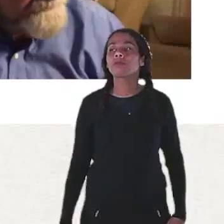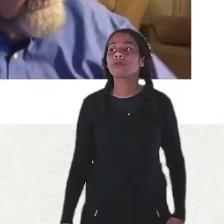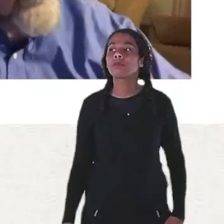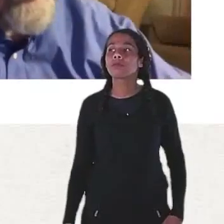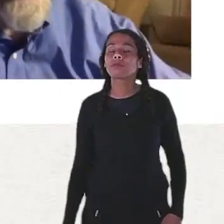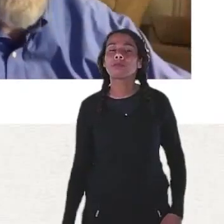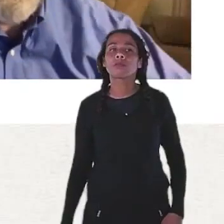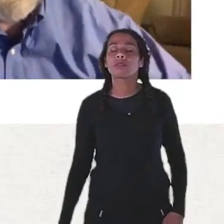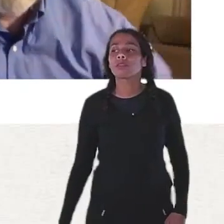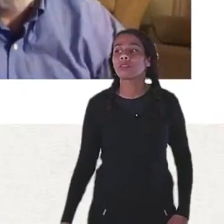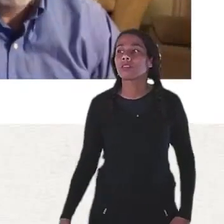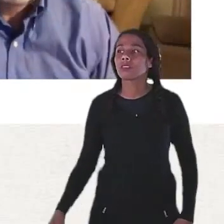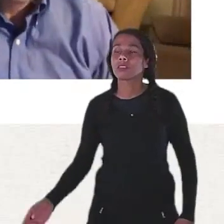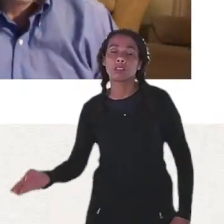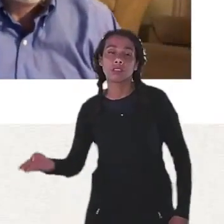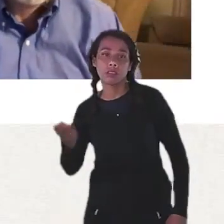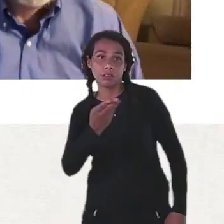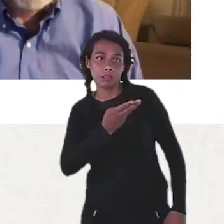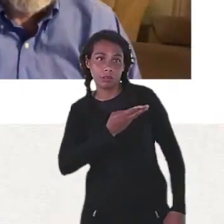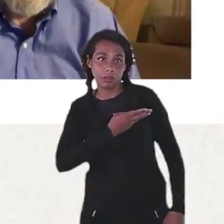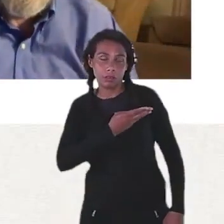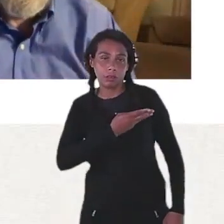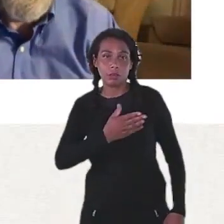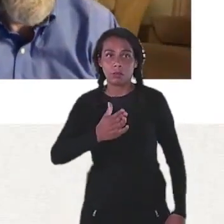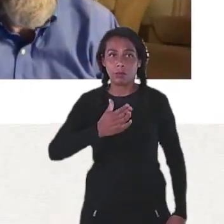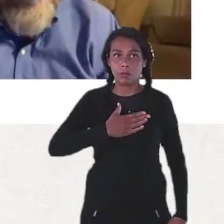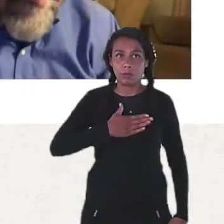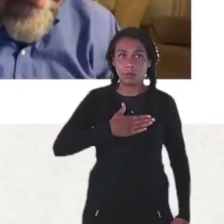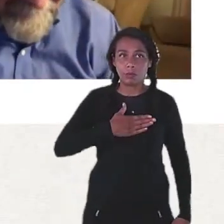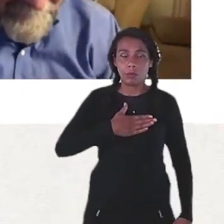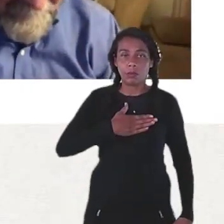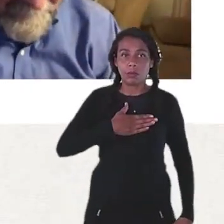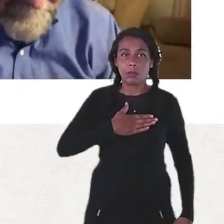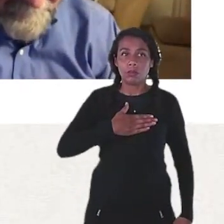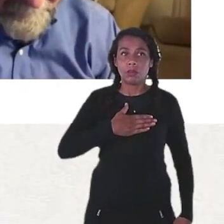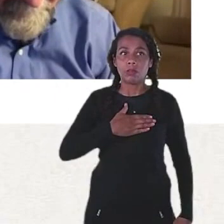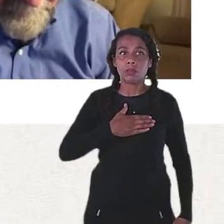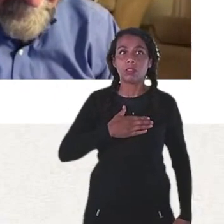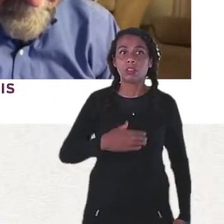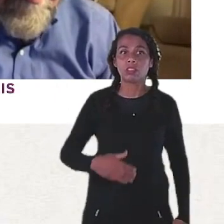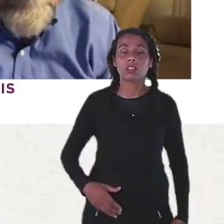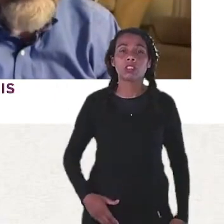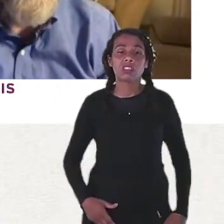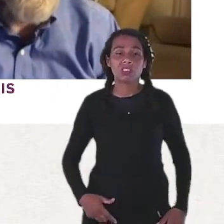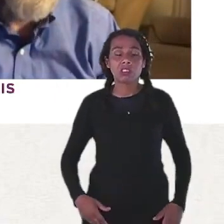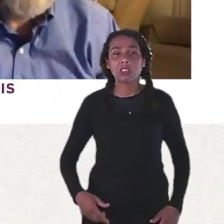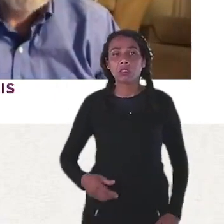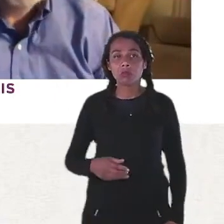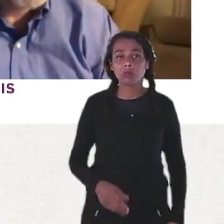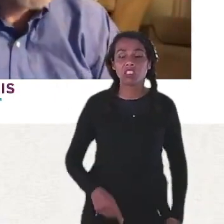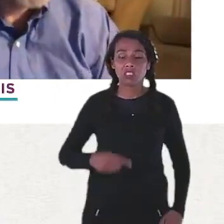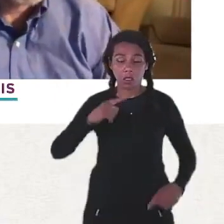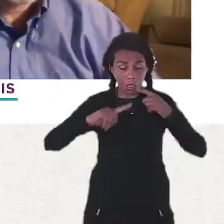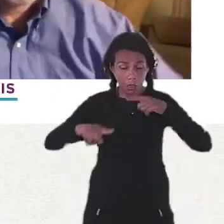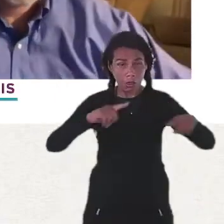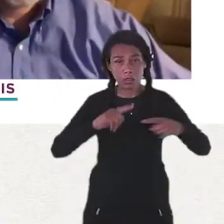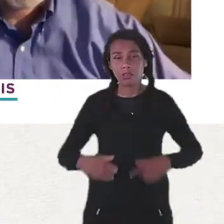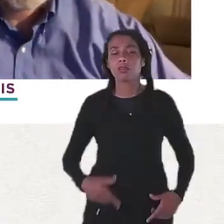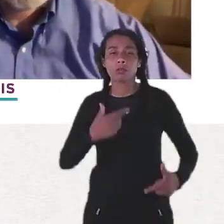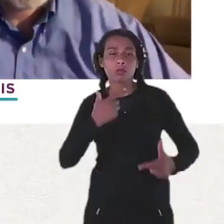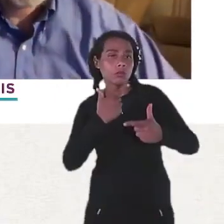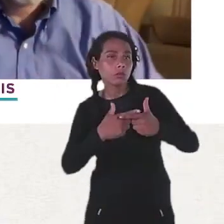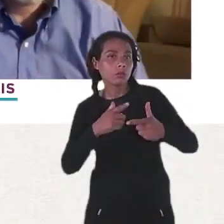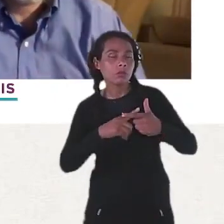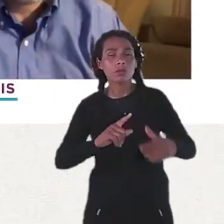na hora, assim, Bom, entendeu? Mas eu falei, tudo bem, não tem problema. Né? Por exemplo, agora, eu, enquanto estou conversando com o Miguel,